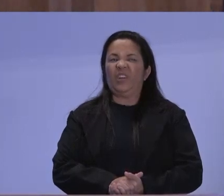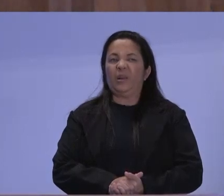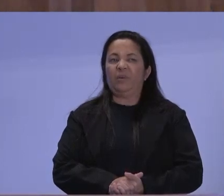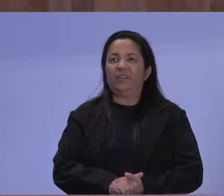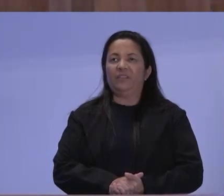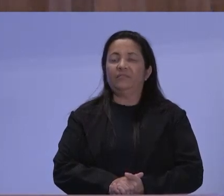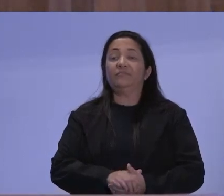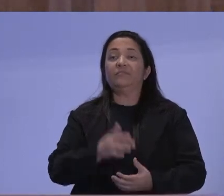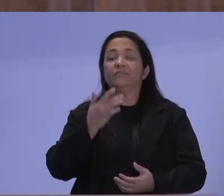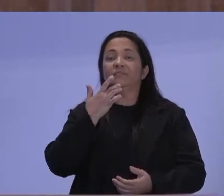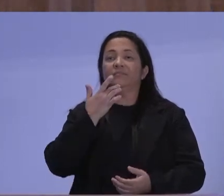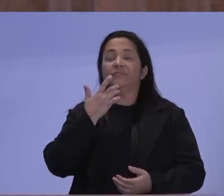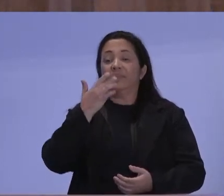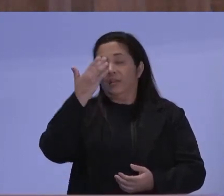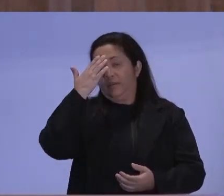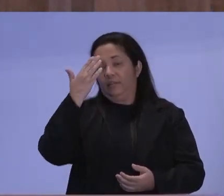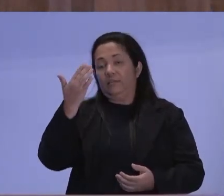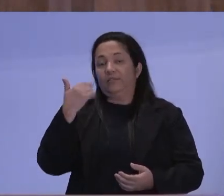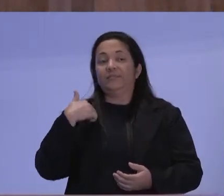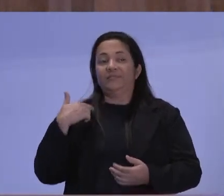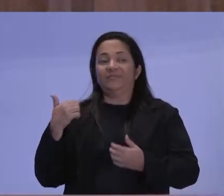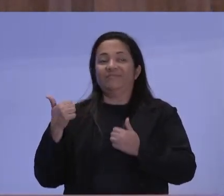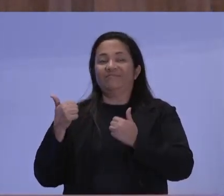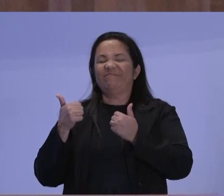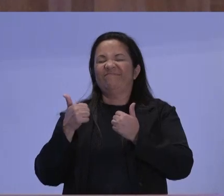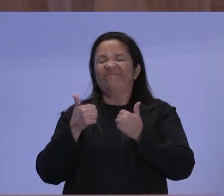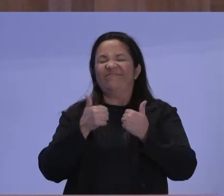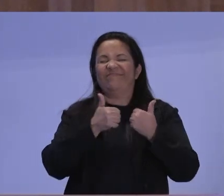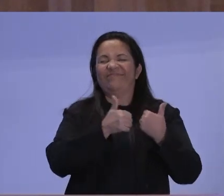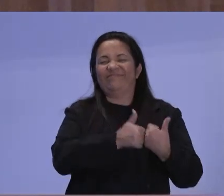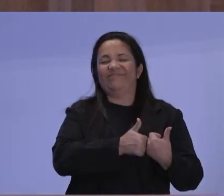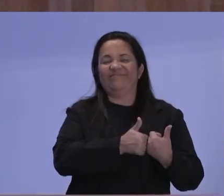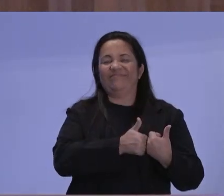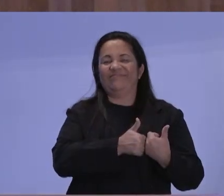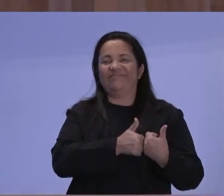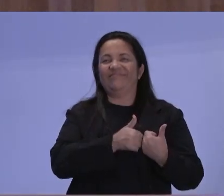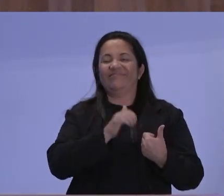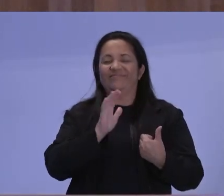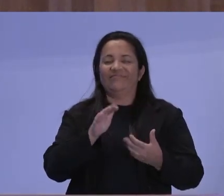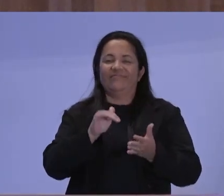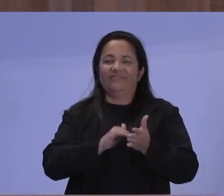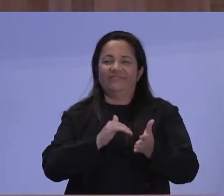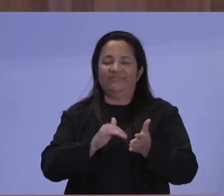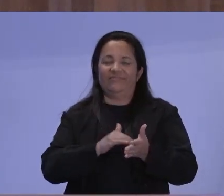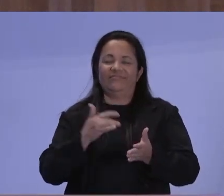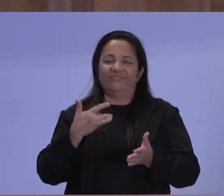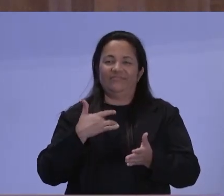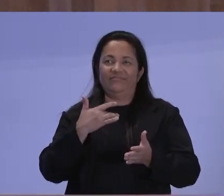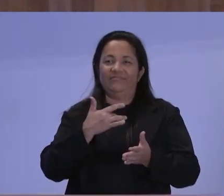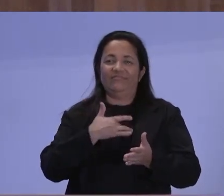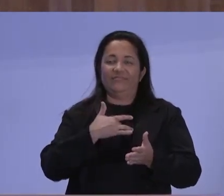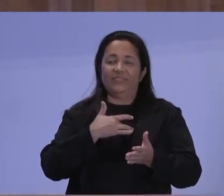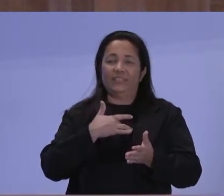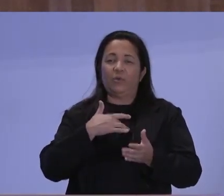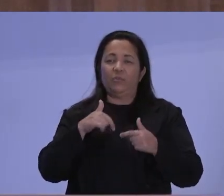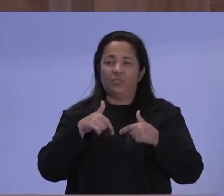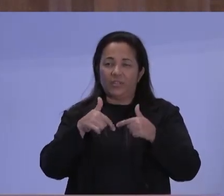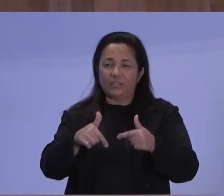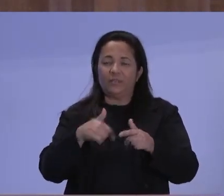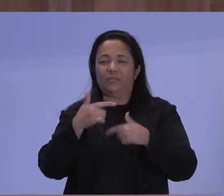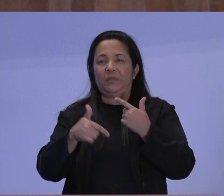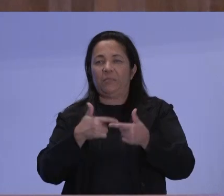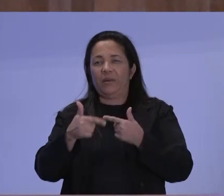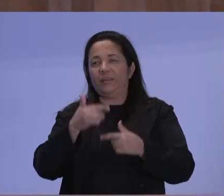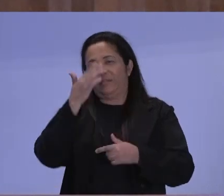gente agradece, né? Eu tenho acompanhado ao longo desses 6 anos a Secretaria de Saúde. Eu sei como é importante, como tem sido importante